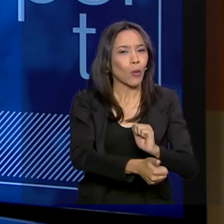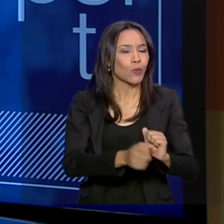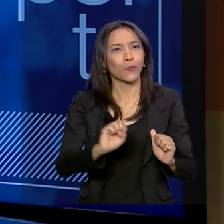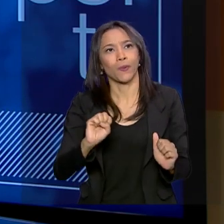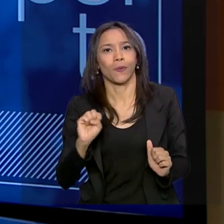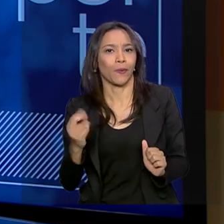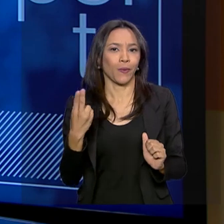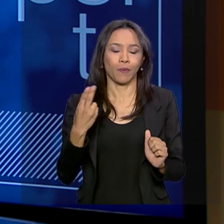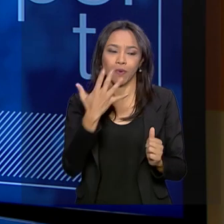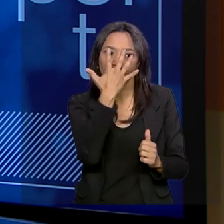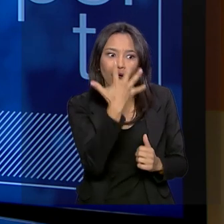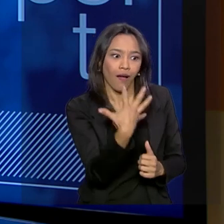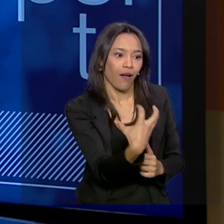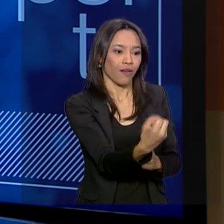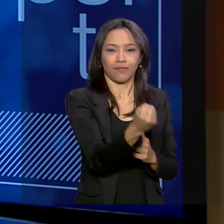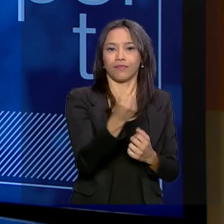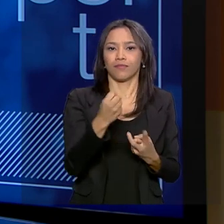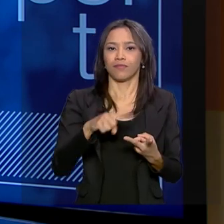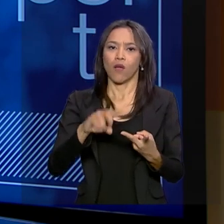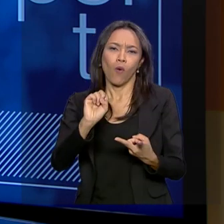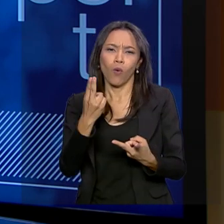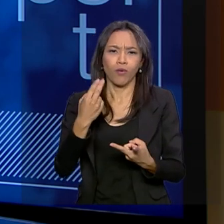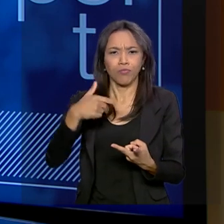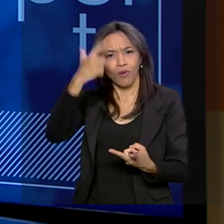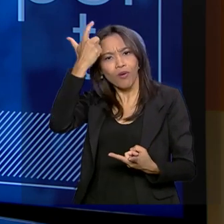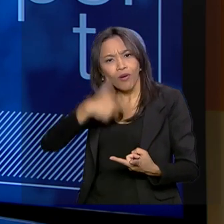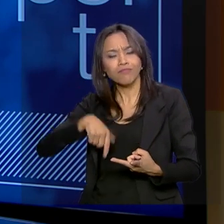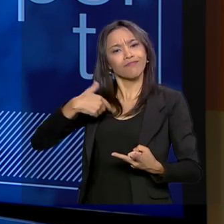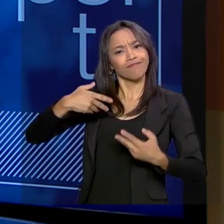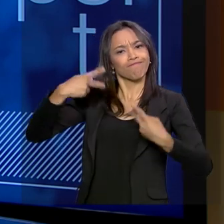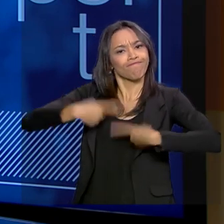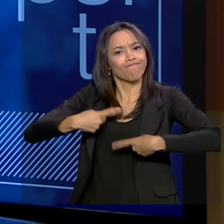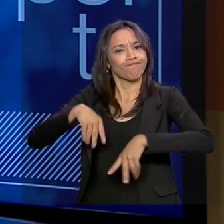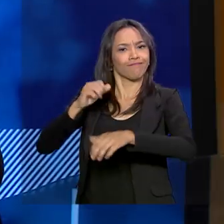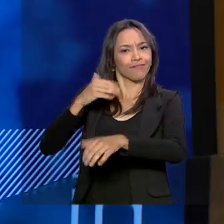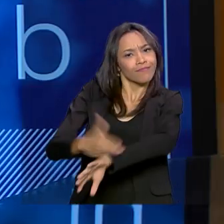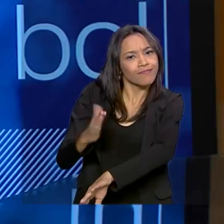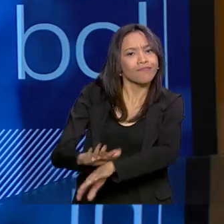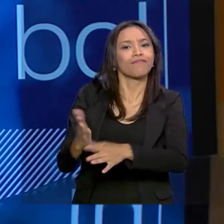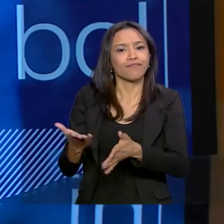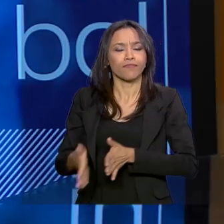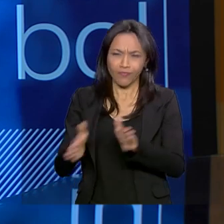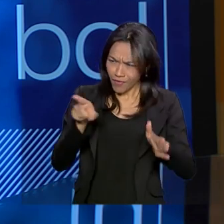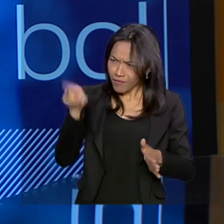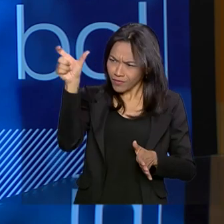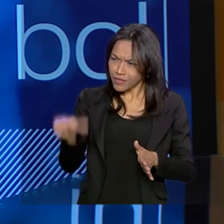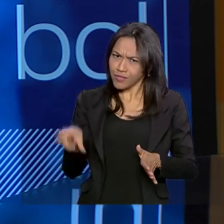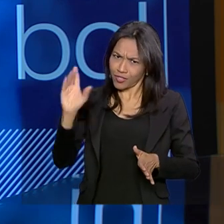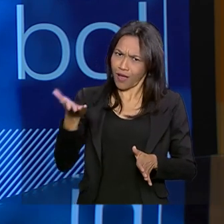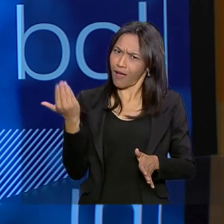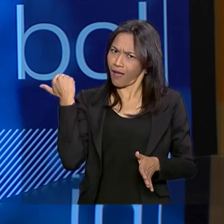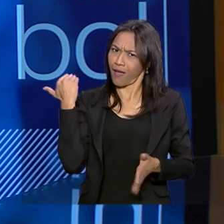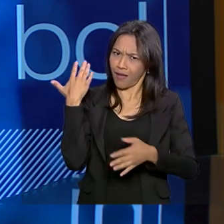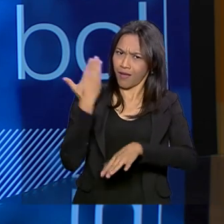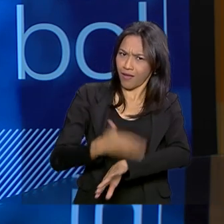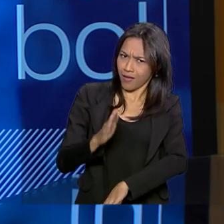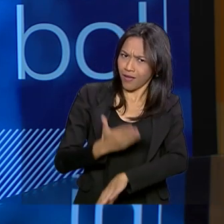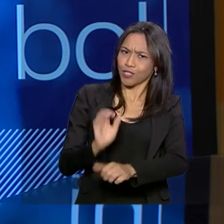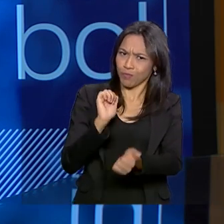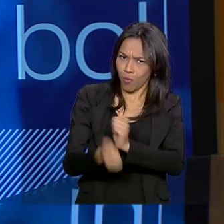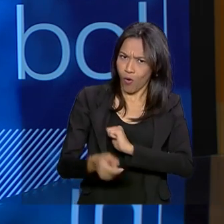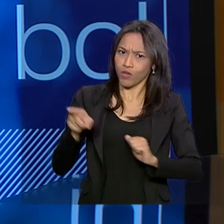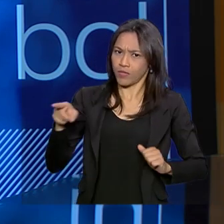por atração ou pela prática que realiza. O senhor praticou esporte, o senhor também é militar